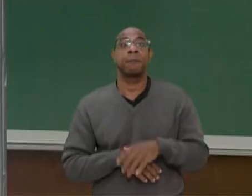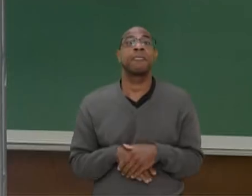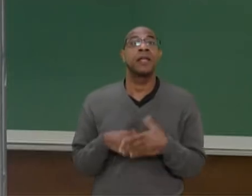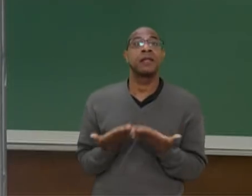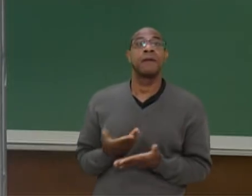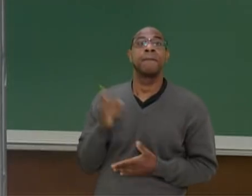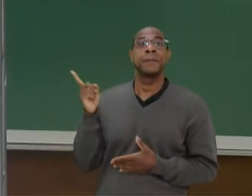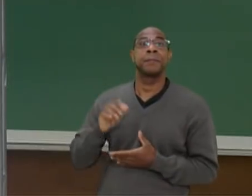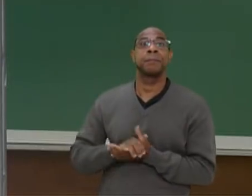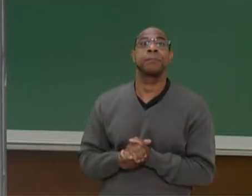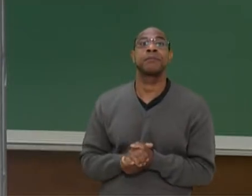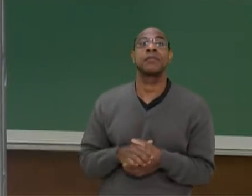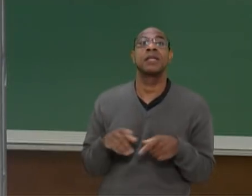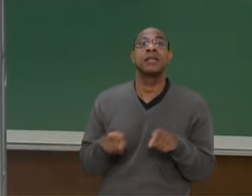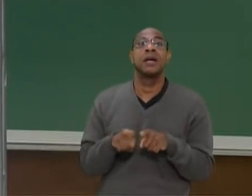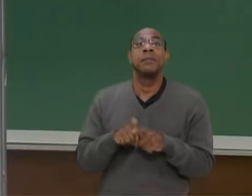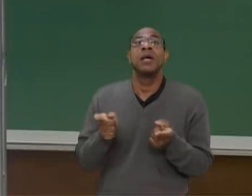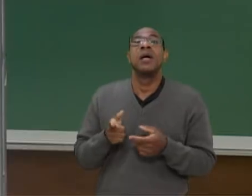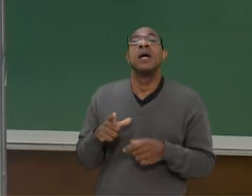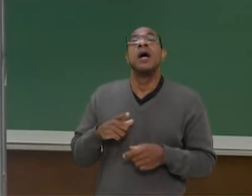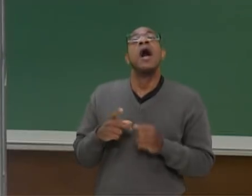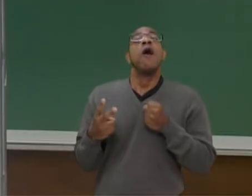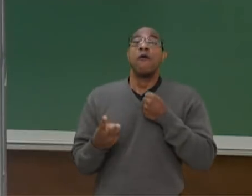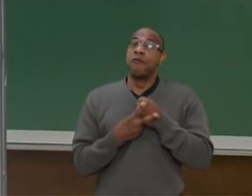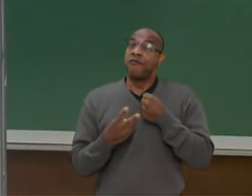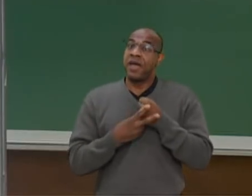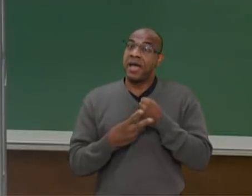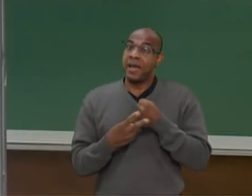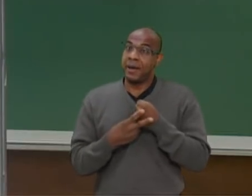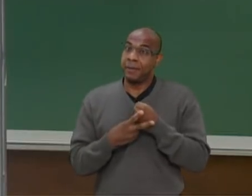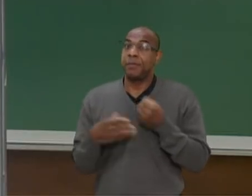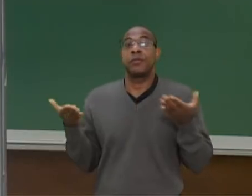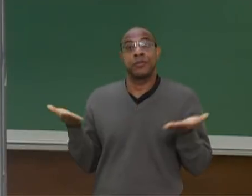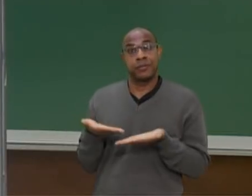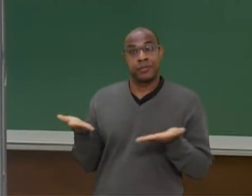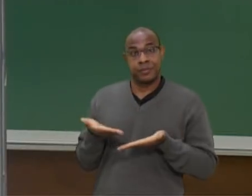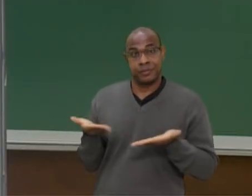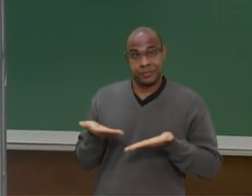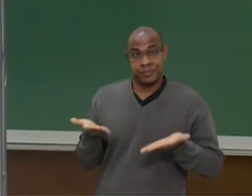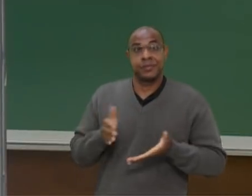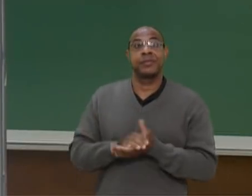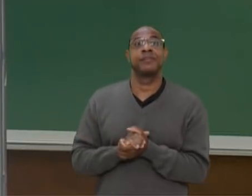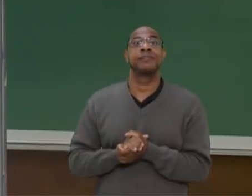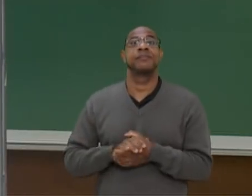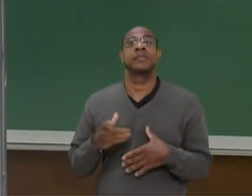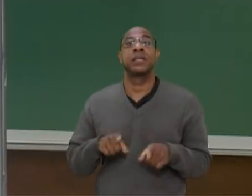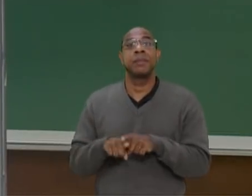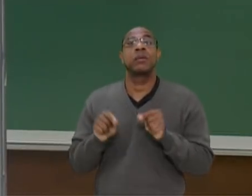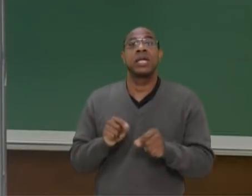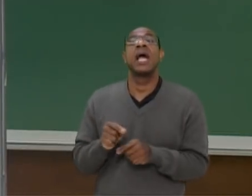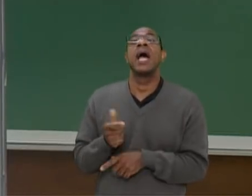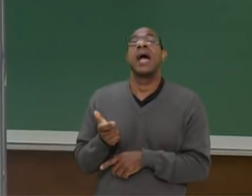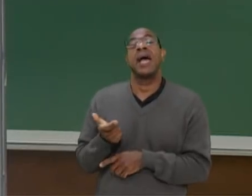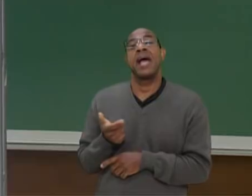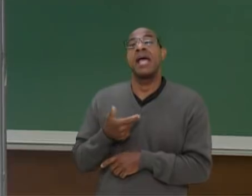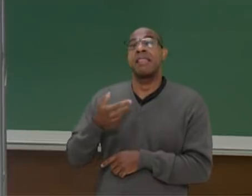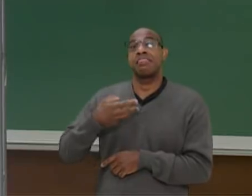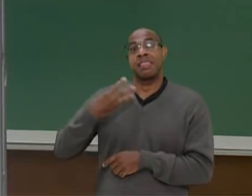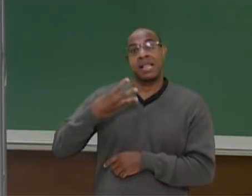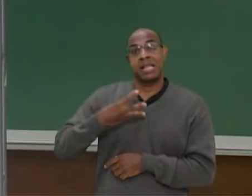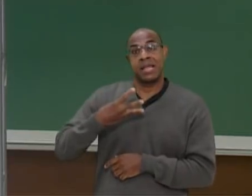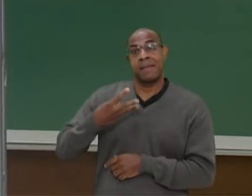A predominância de verbos no tempo presente, a linguagem é objetiva, terceira pessoa,